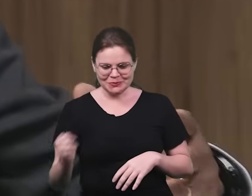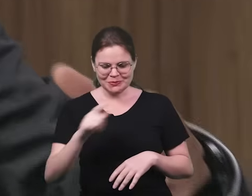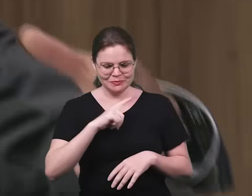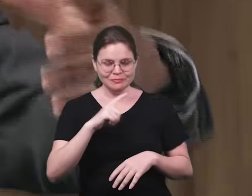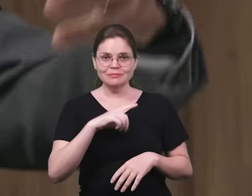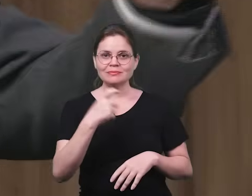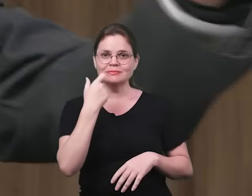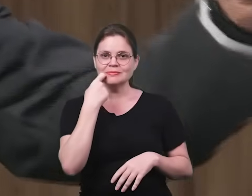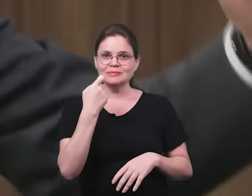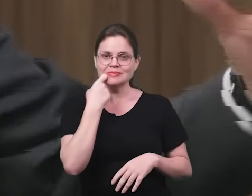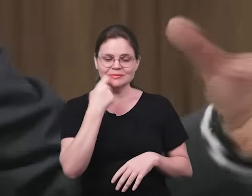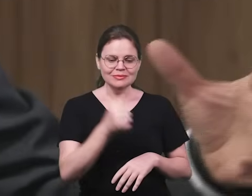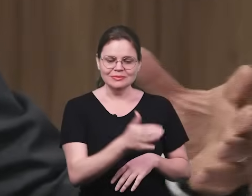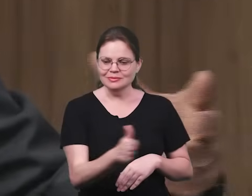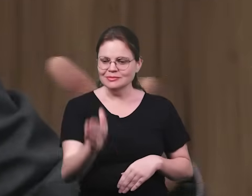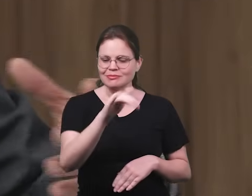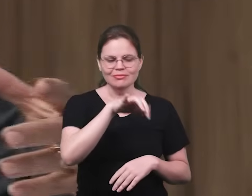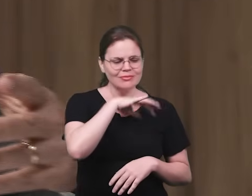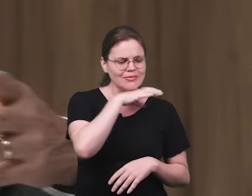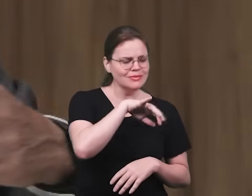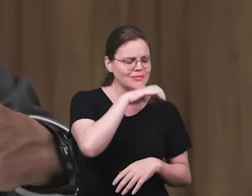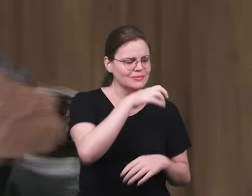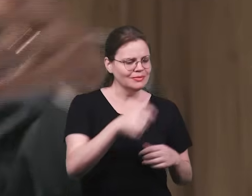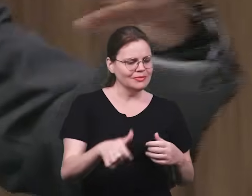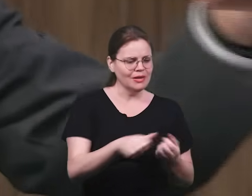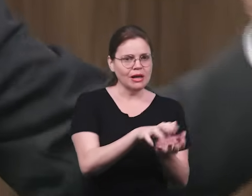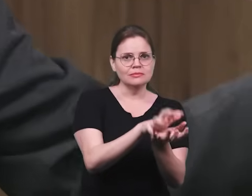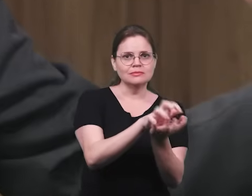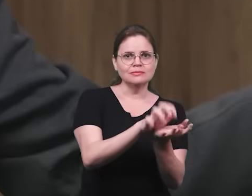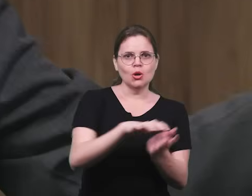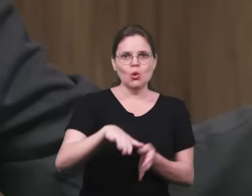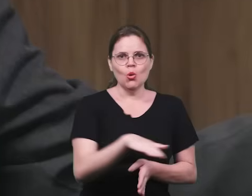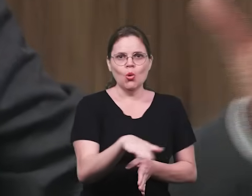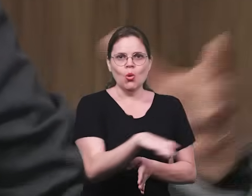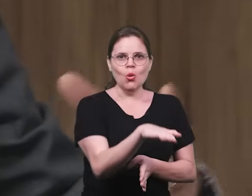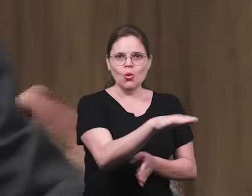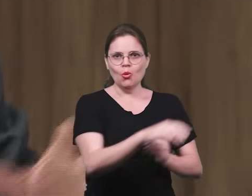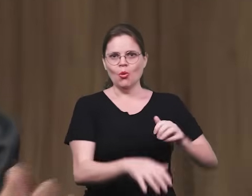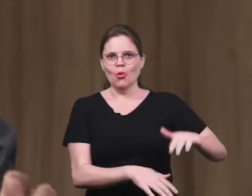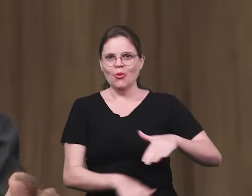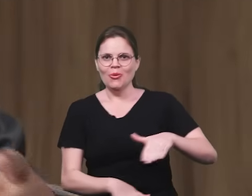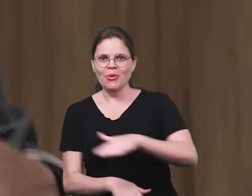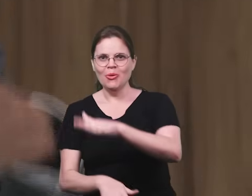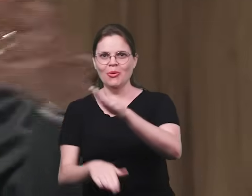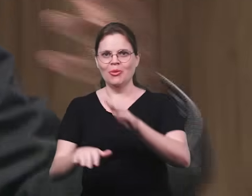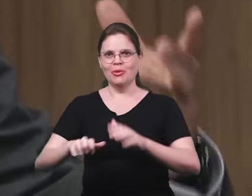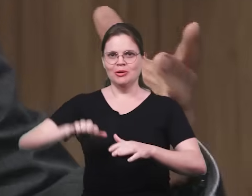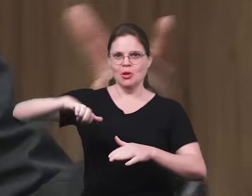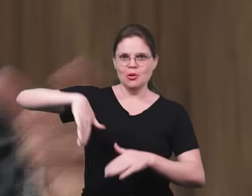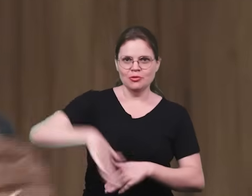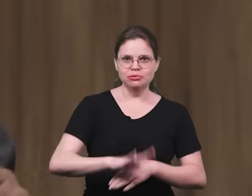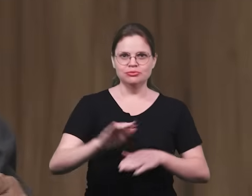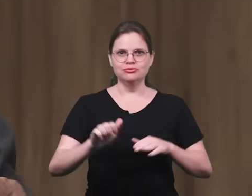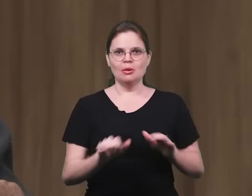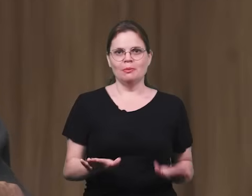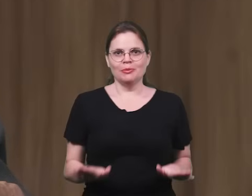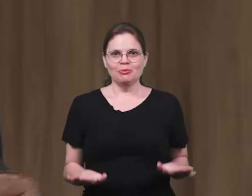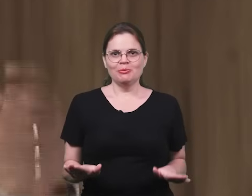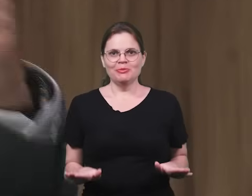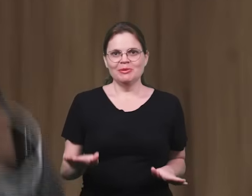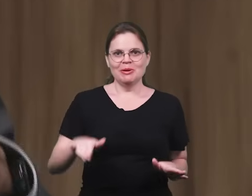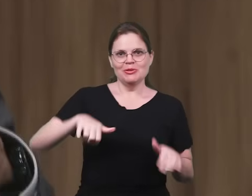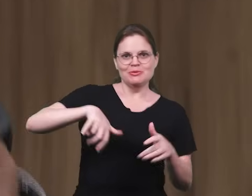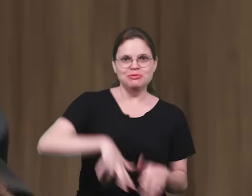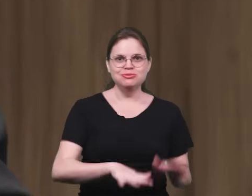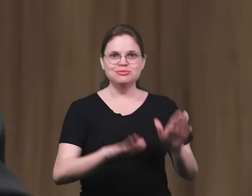as criaturas ali se locomoviam de um lugar a outro, né, uma beleza extraordinária.